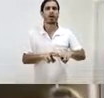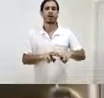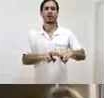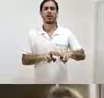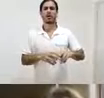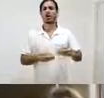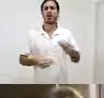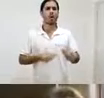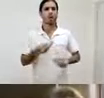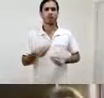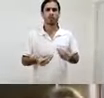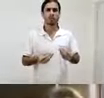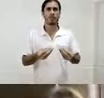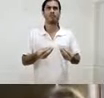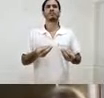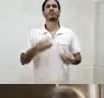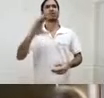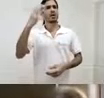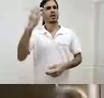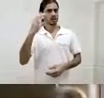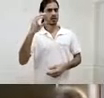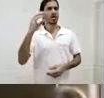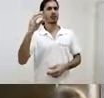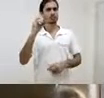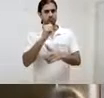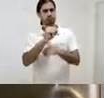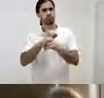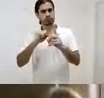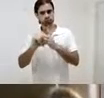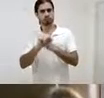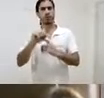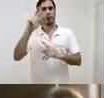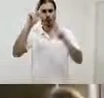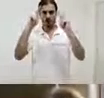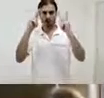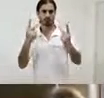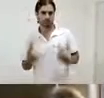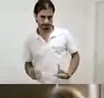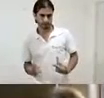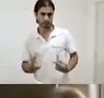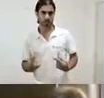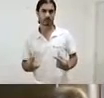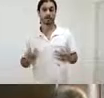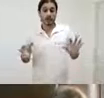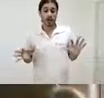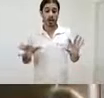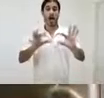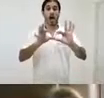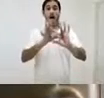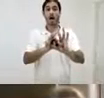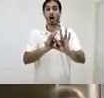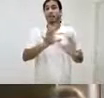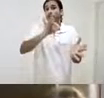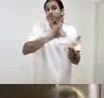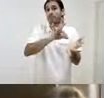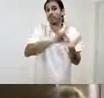ciências humanas, das ciências sociais, se atrelar a uma racionalidade científica. A primeira foi